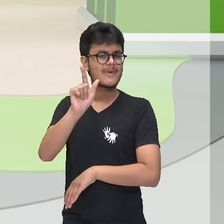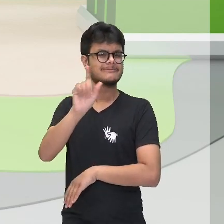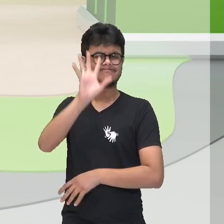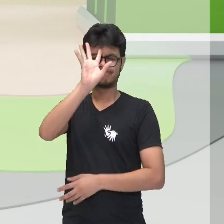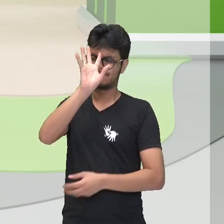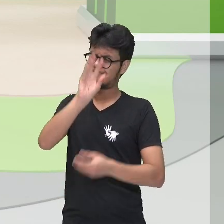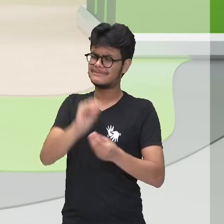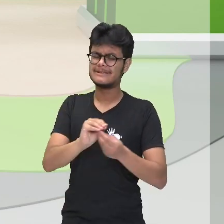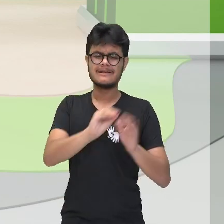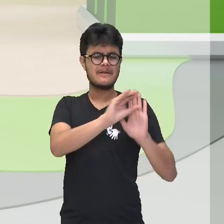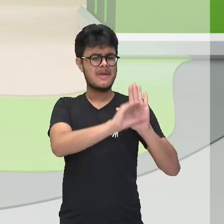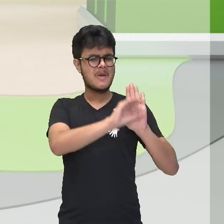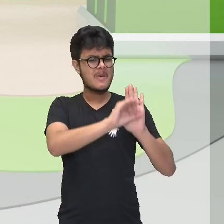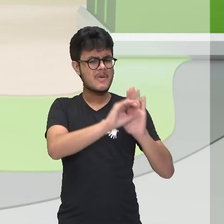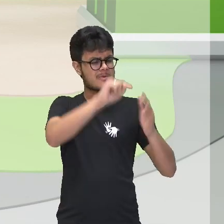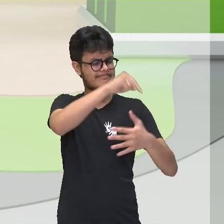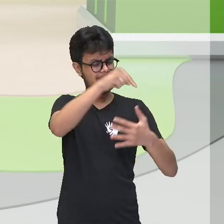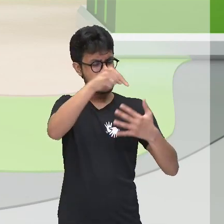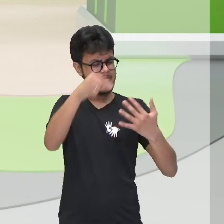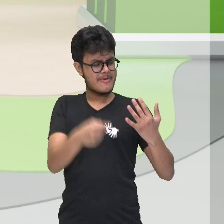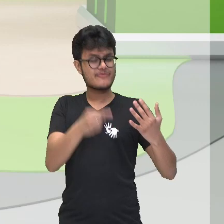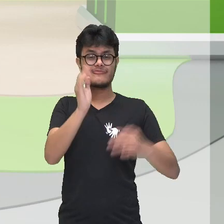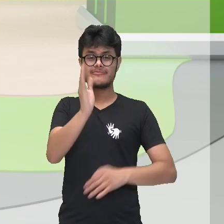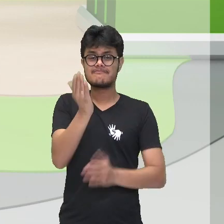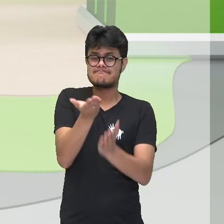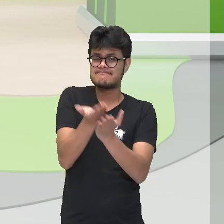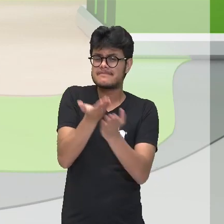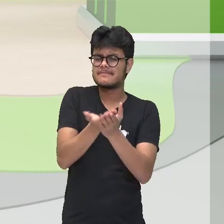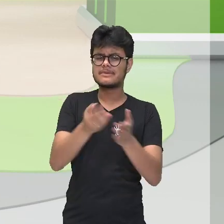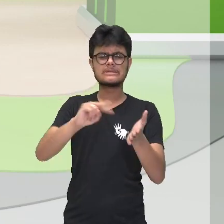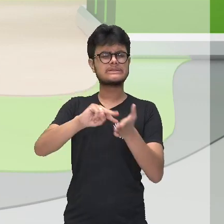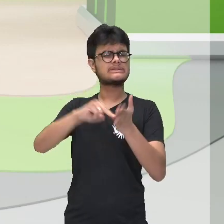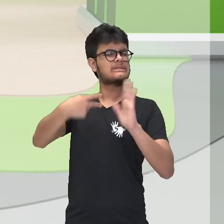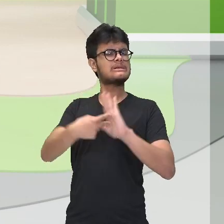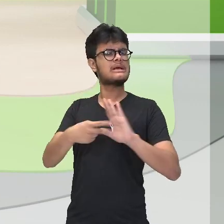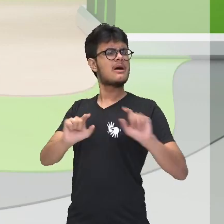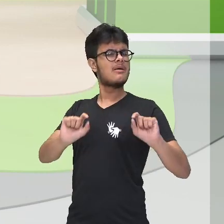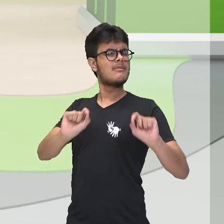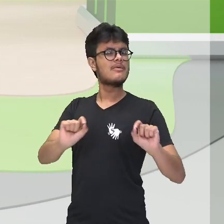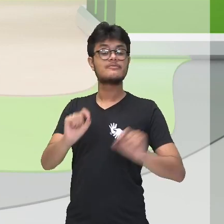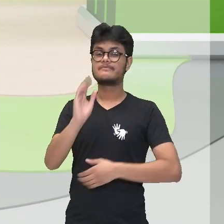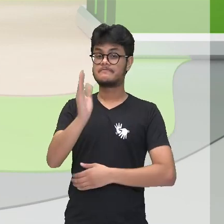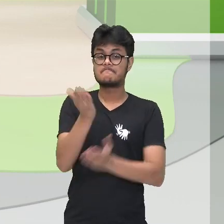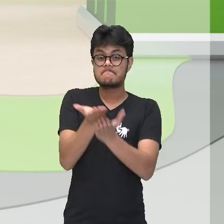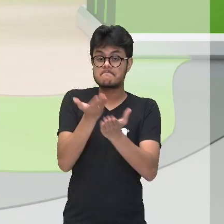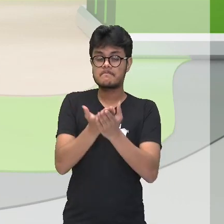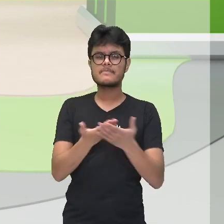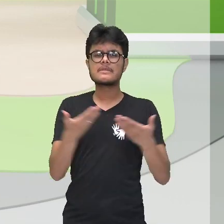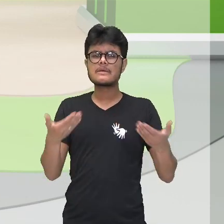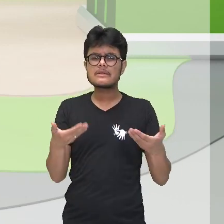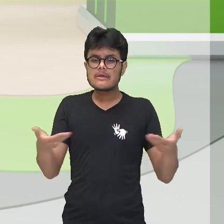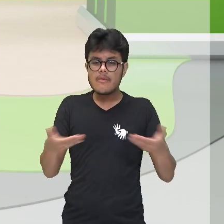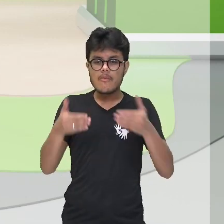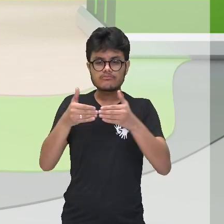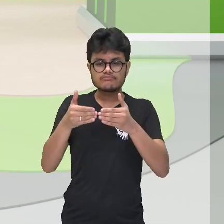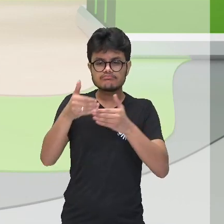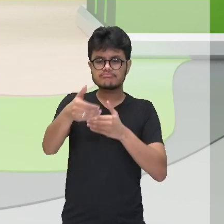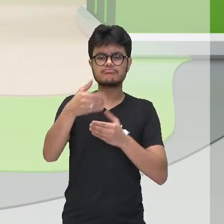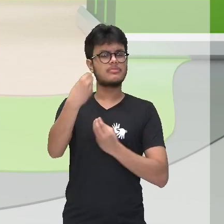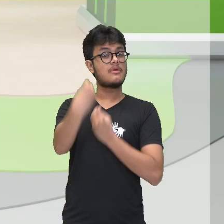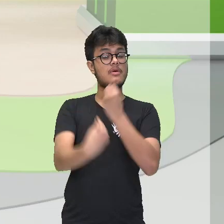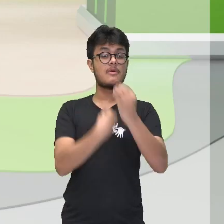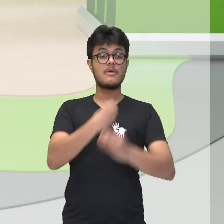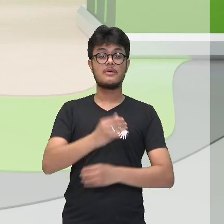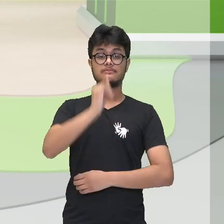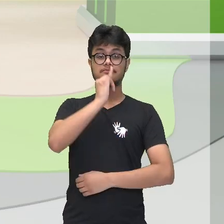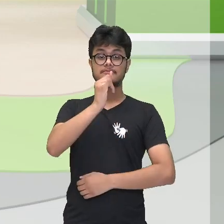dos conceitos, dos significados, do que nós já estudamos. E vamos iniciar aí sobre a distribuição